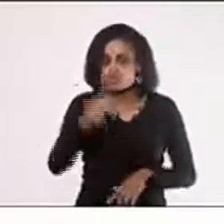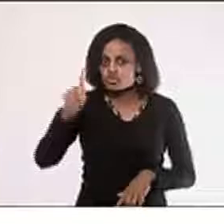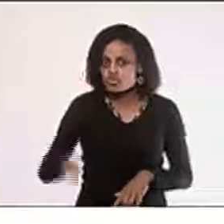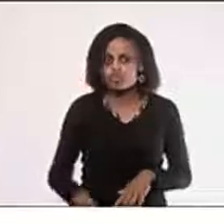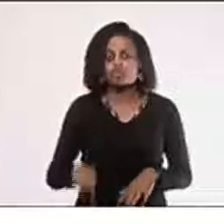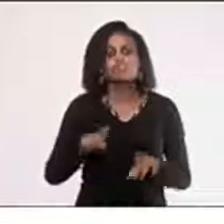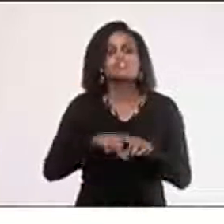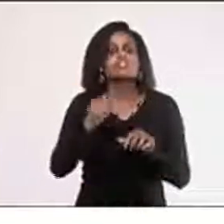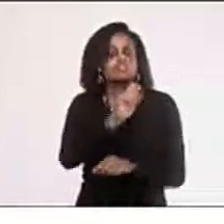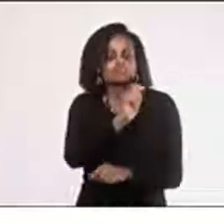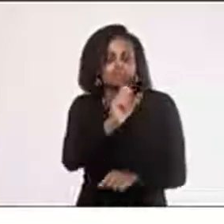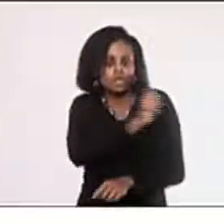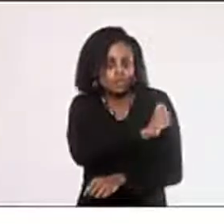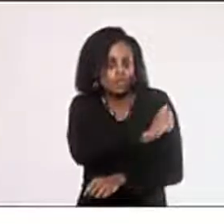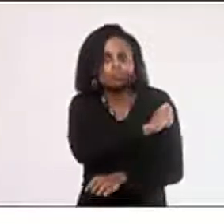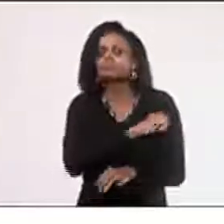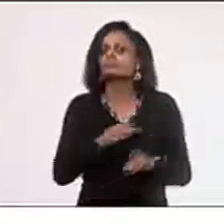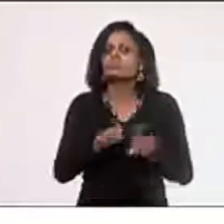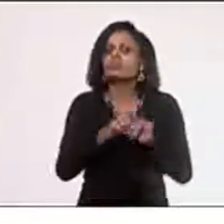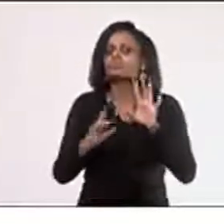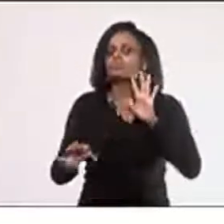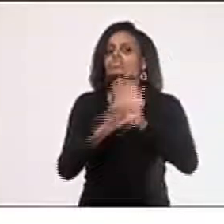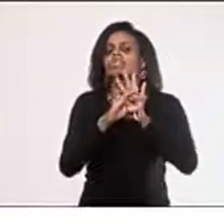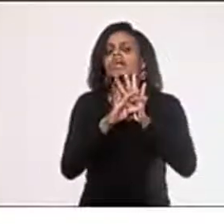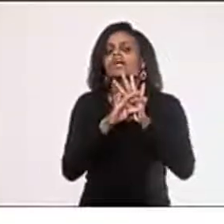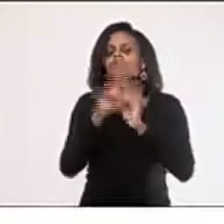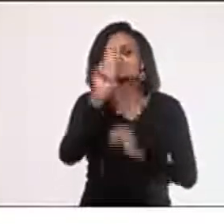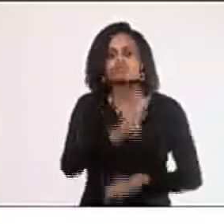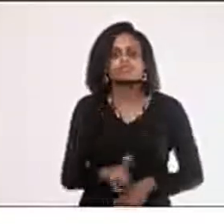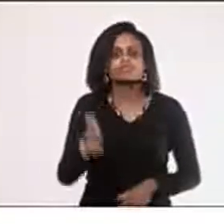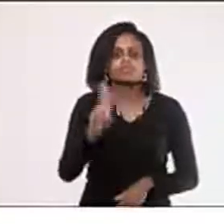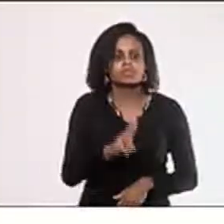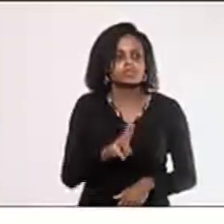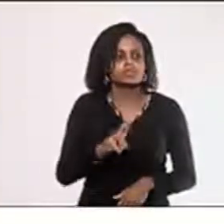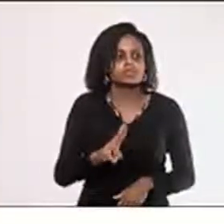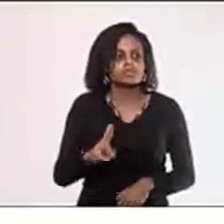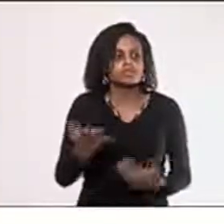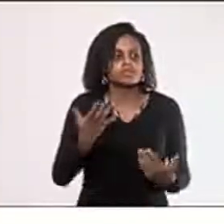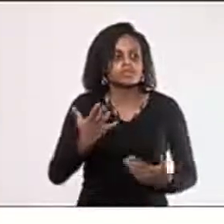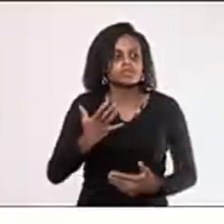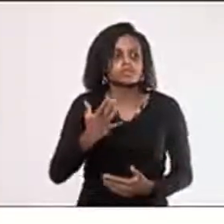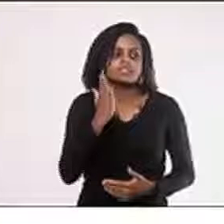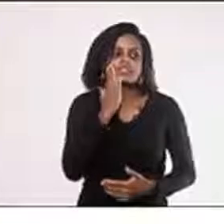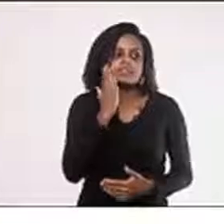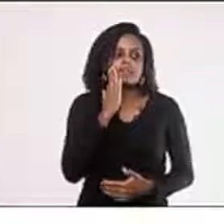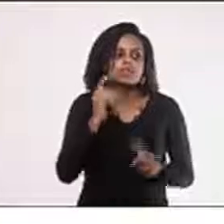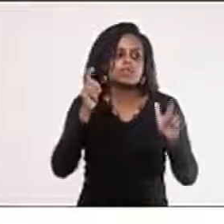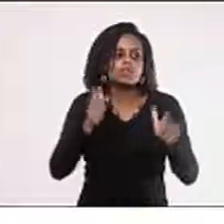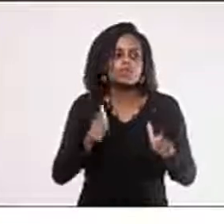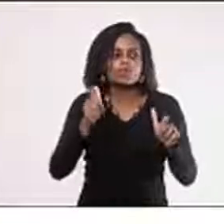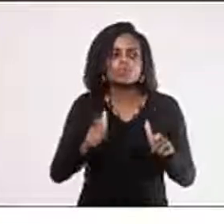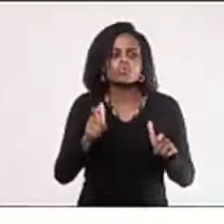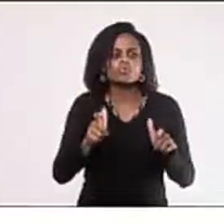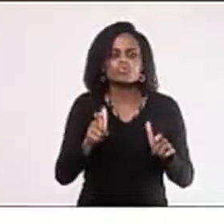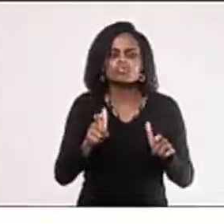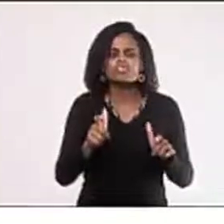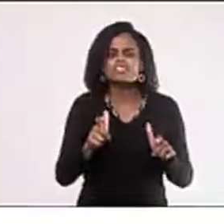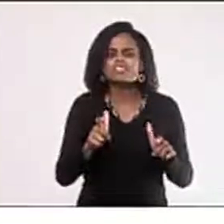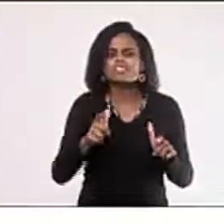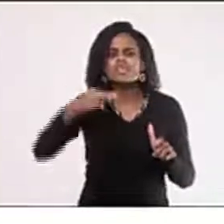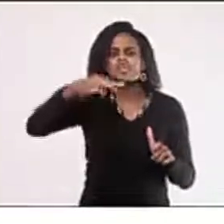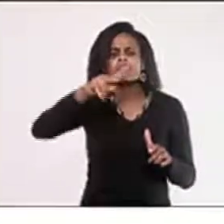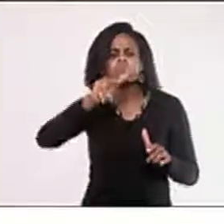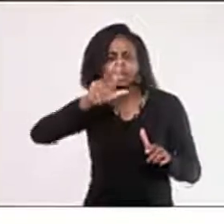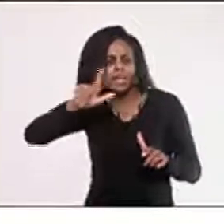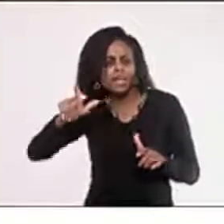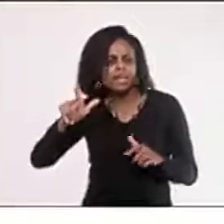professores, dos estudantes e dos técnicos universitários. Gostaria de saber onde estava o